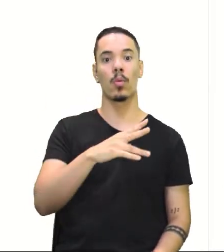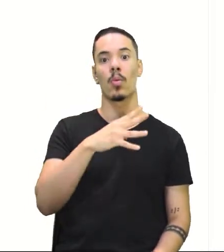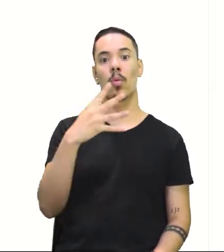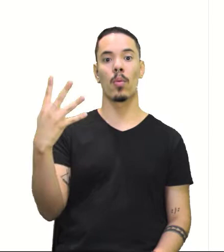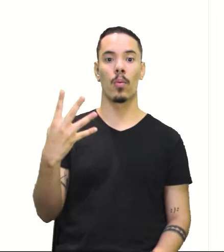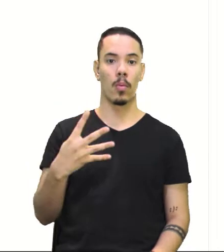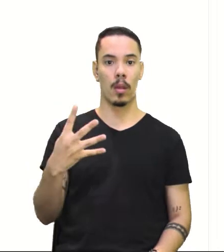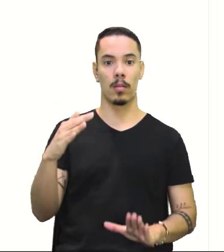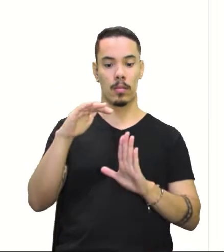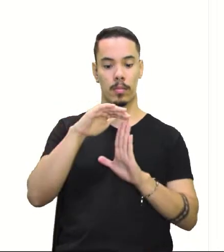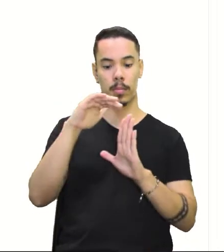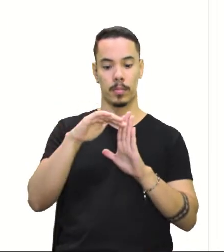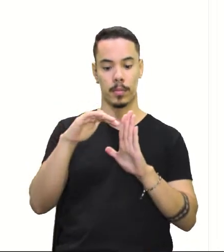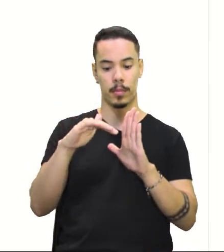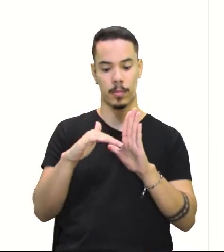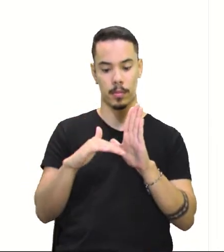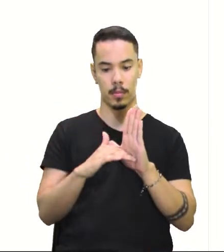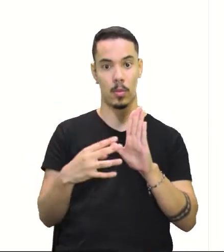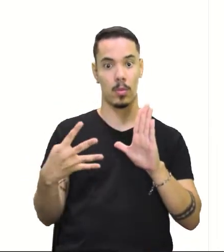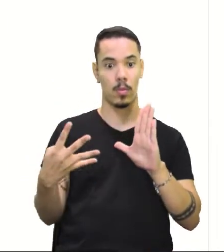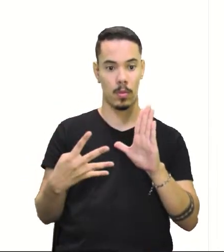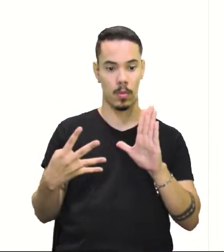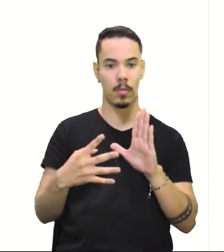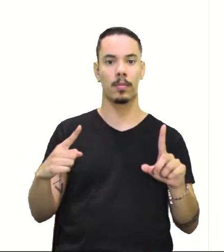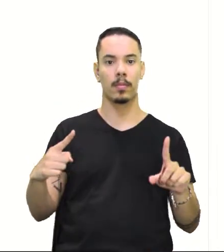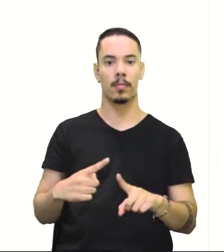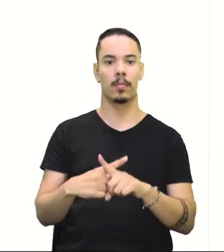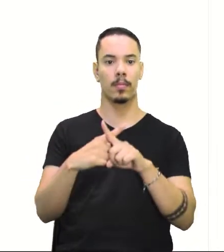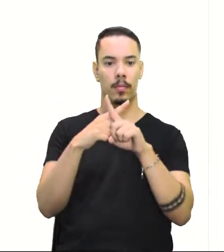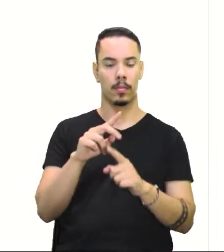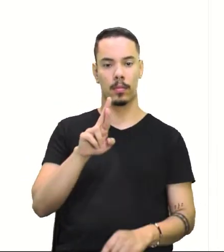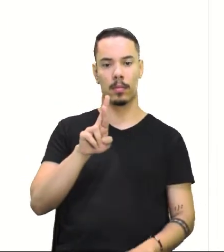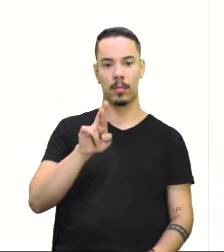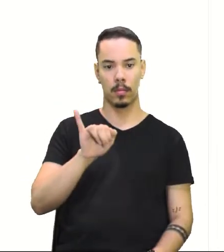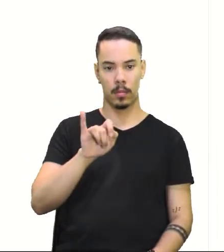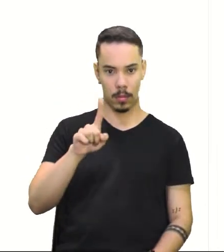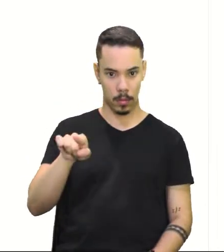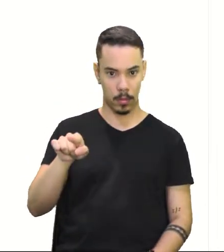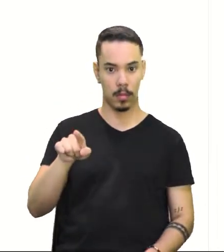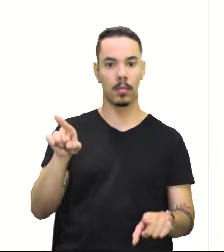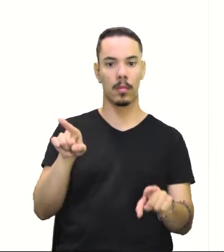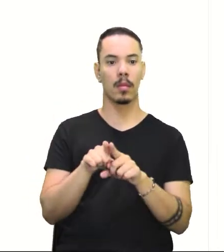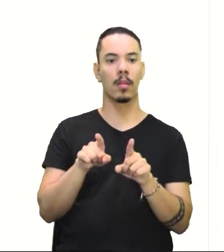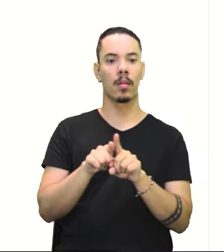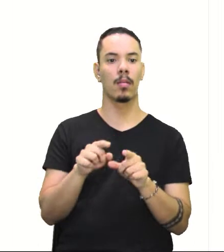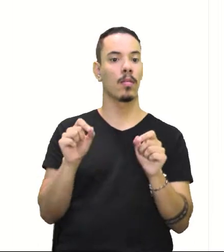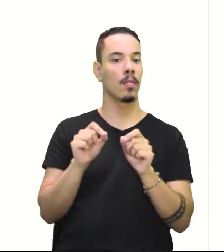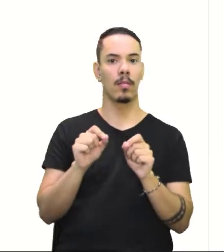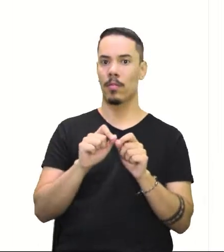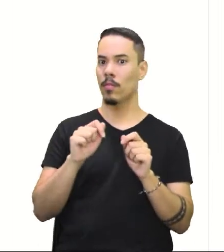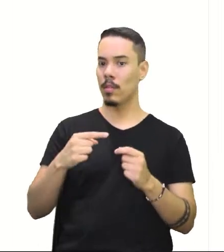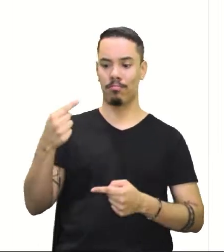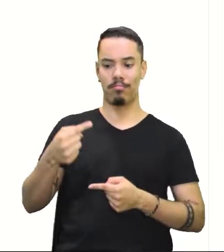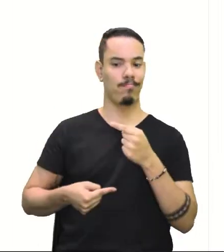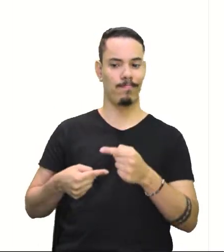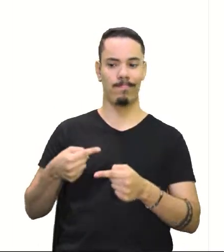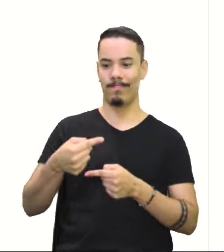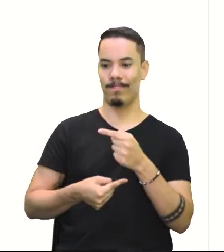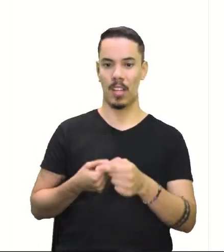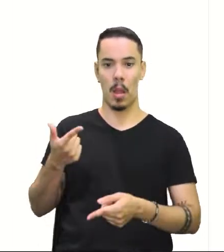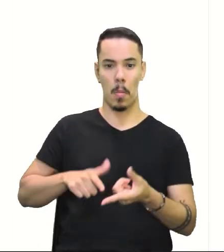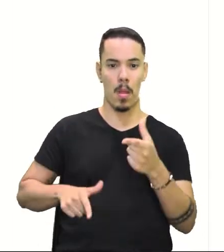O quarto passo, multiplicar a raiz do divisor pelo De número novo, colocado. Nós vamos fazer isso repetidas vezes, só que